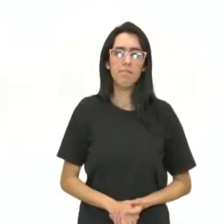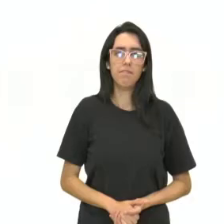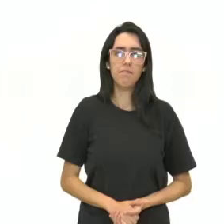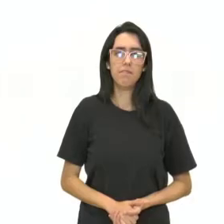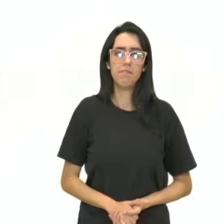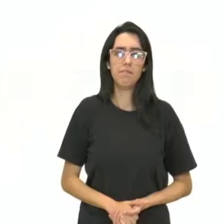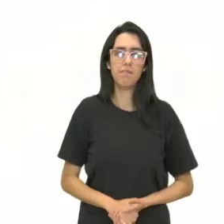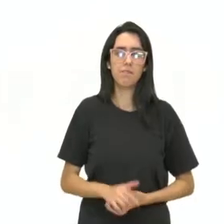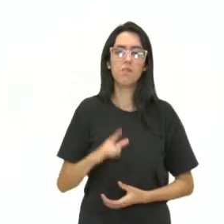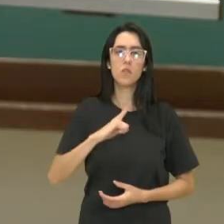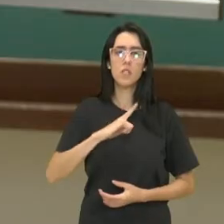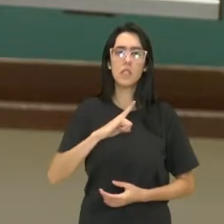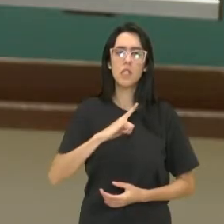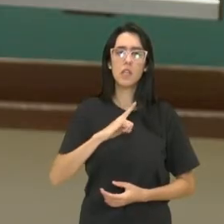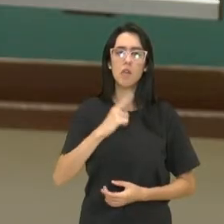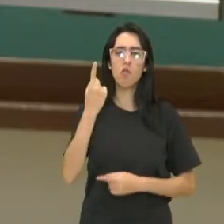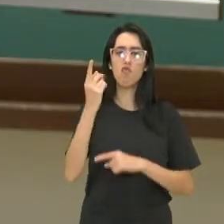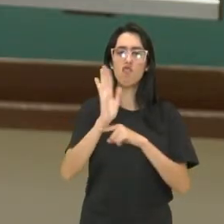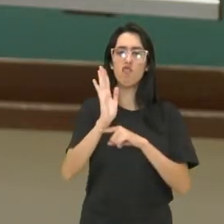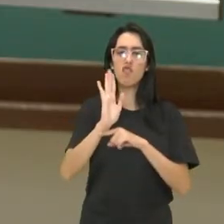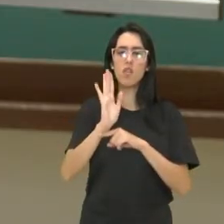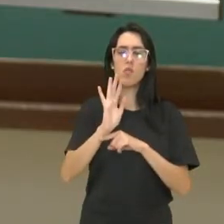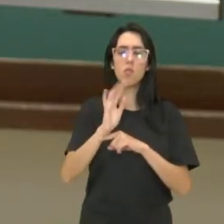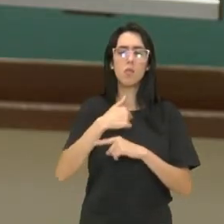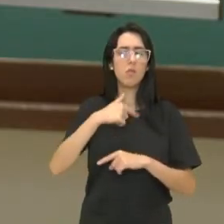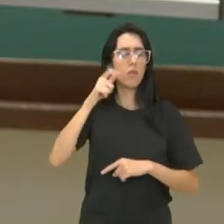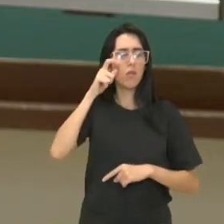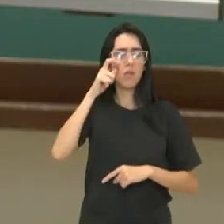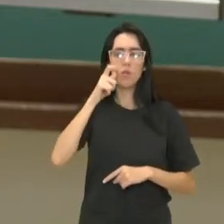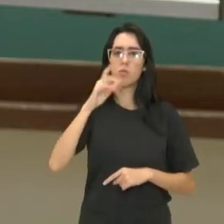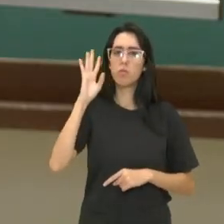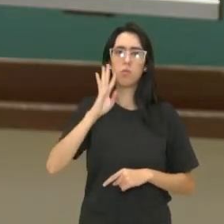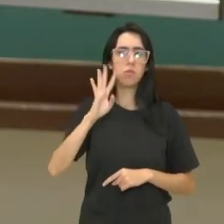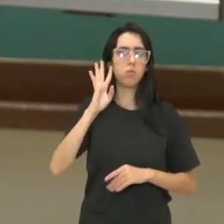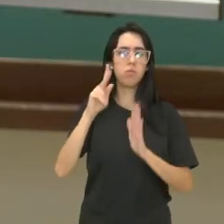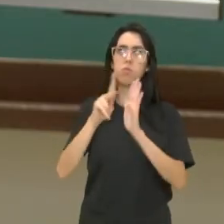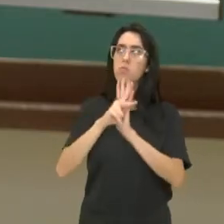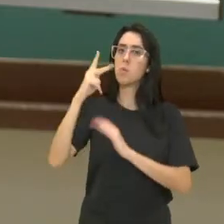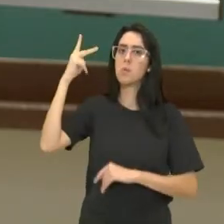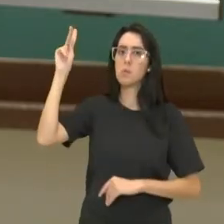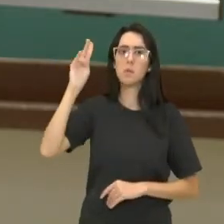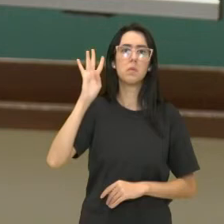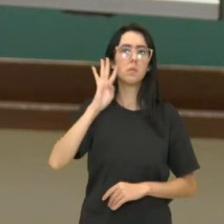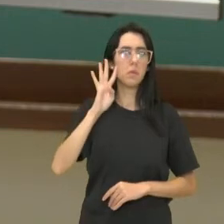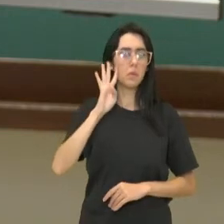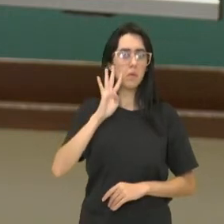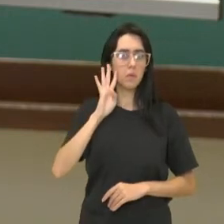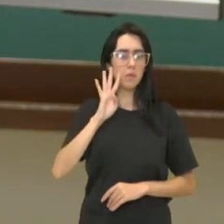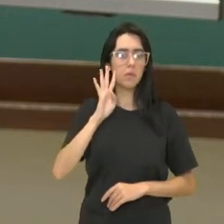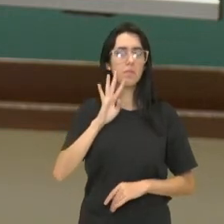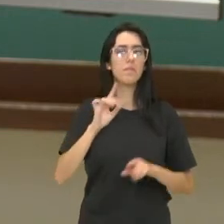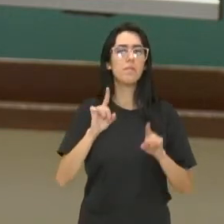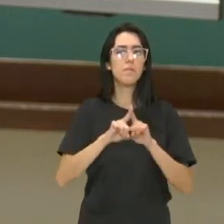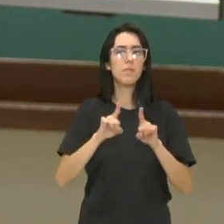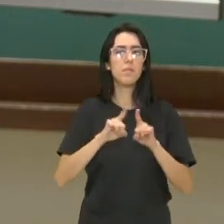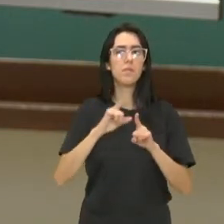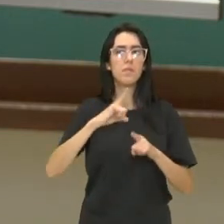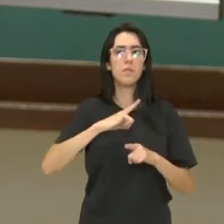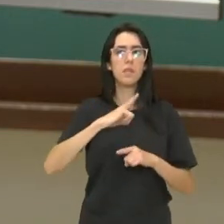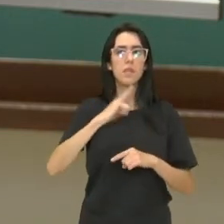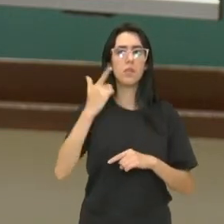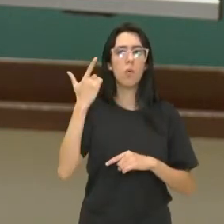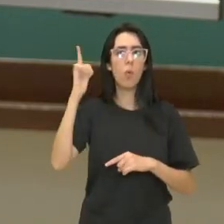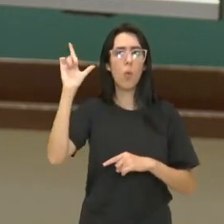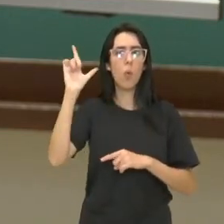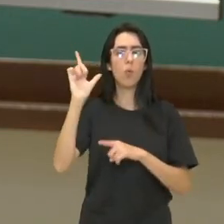Volver, um filme que eu gostei, eu já assisti todos, mas o Volver é bem interessante também. Tem o último, não o último,